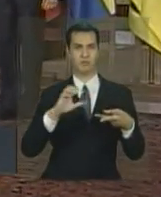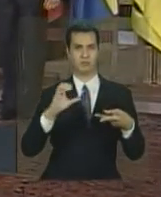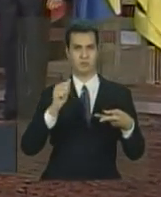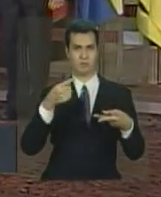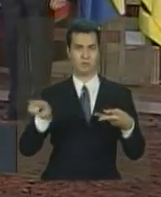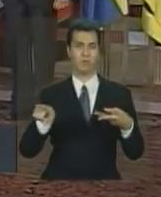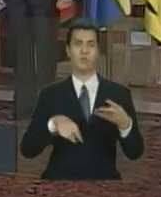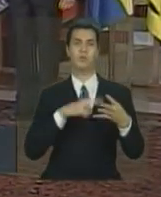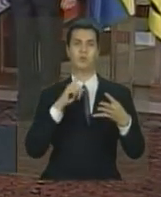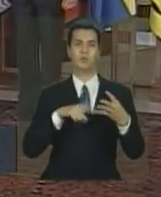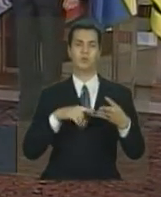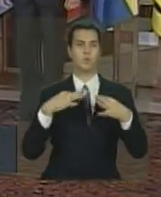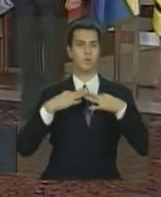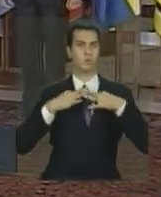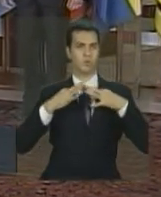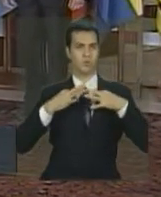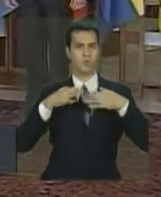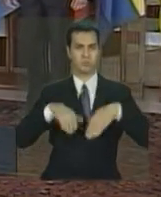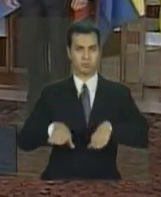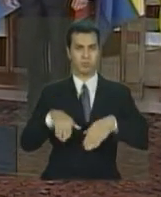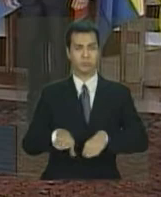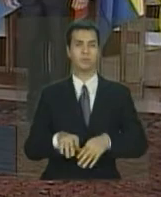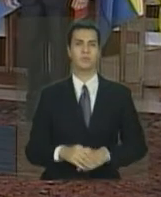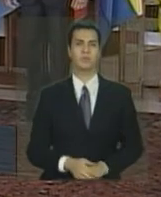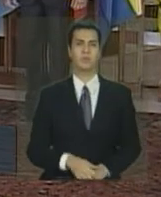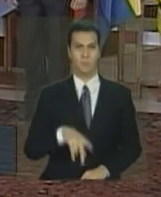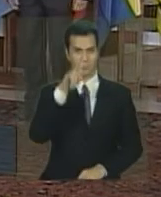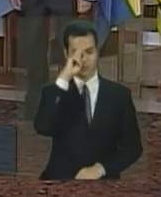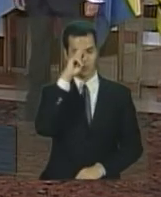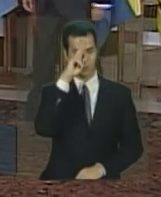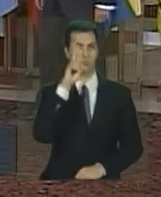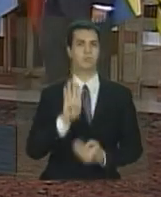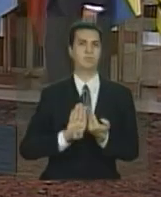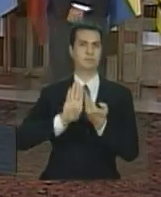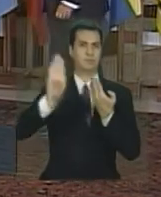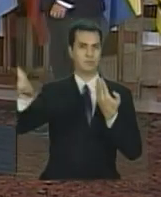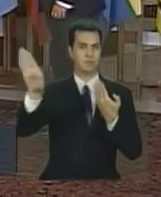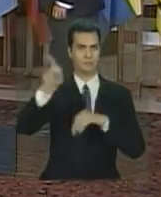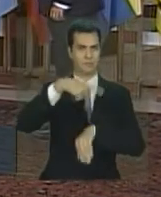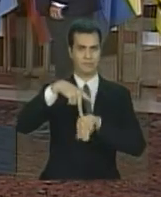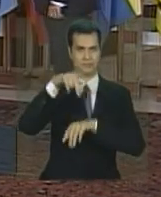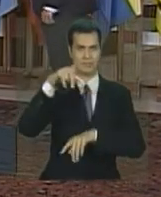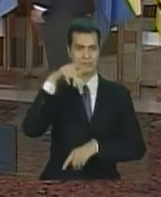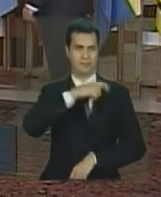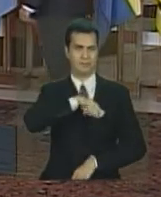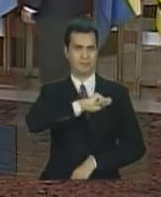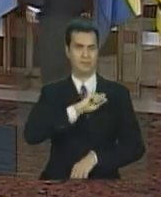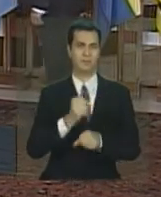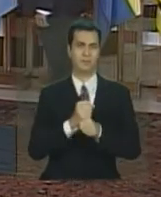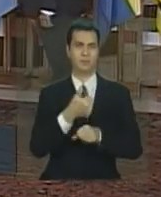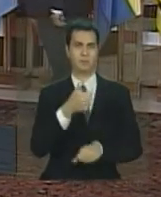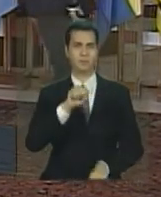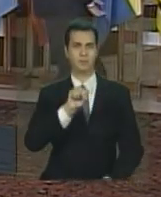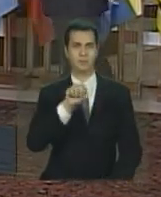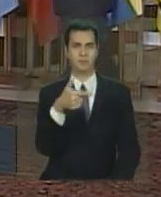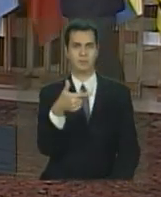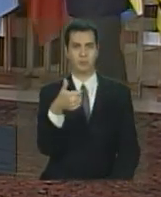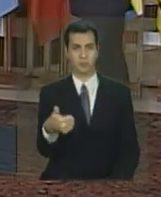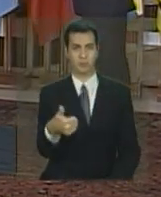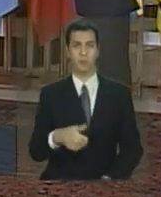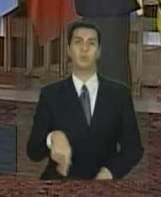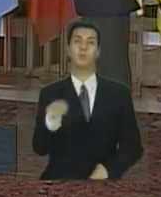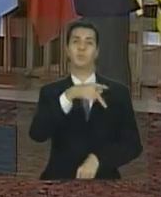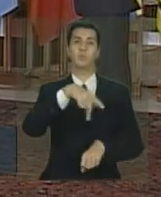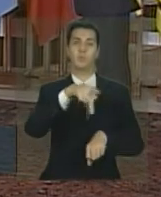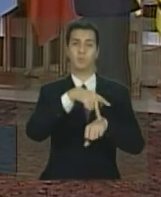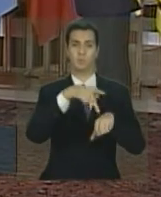de produtos têxteis. Sua independência foi em 1821. A população estimada é de